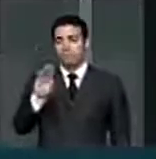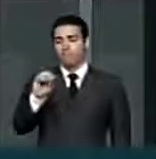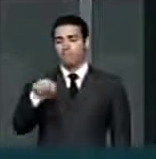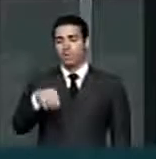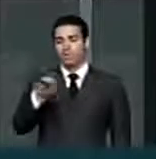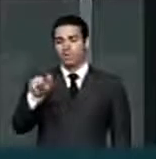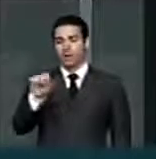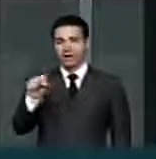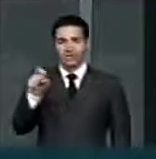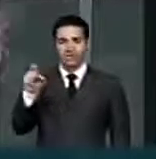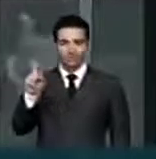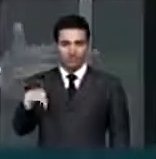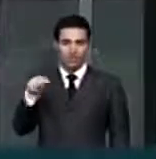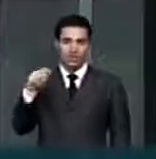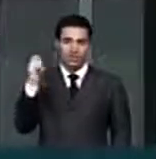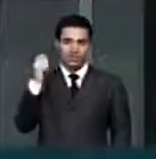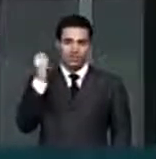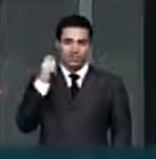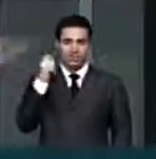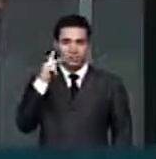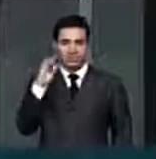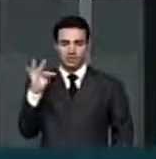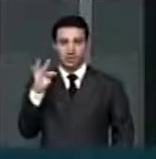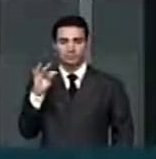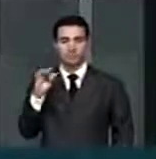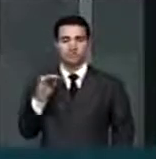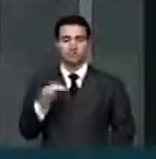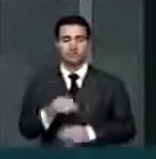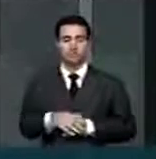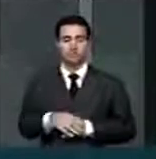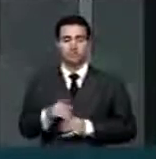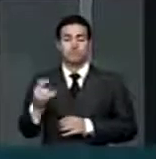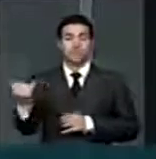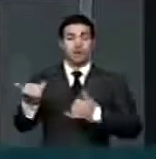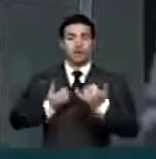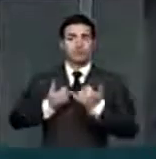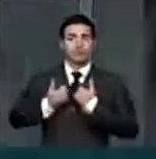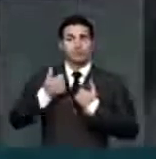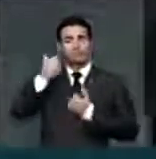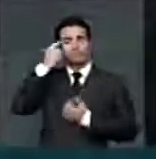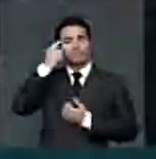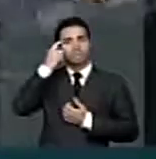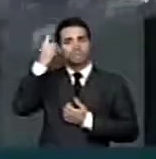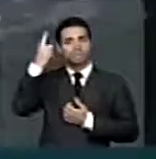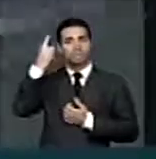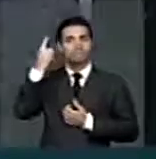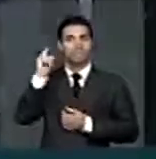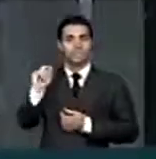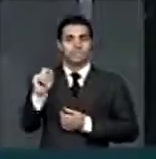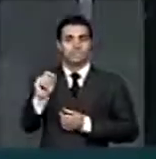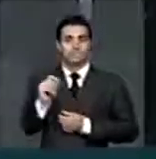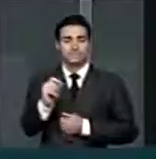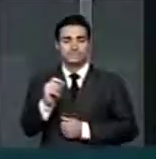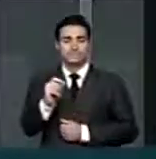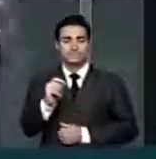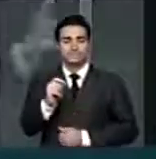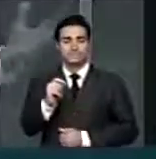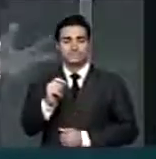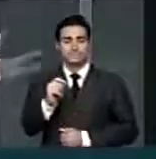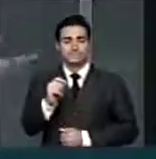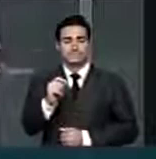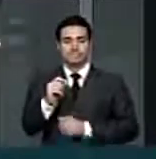Bongás, do Rio Grande do Sul, do PT, eu fui alertado na minha mente de que